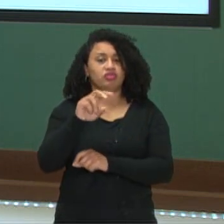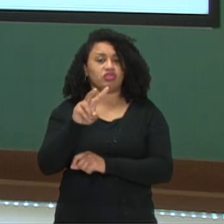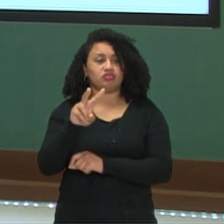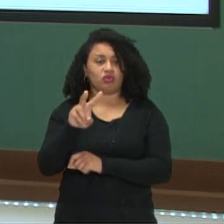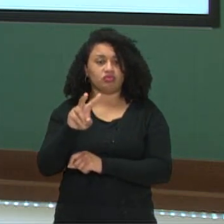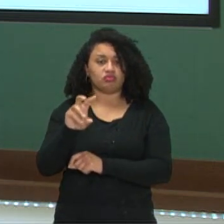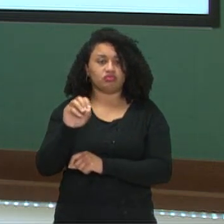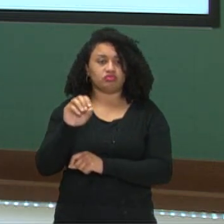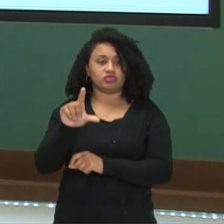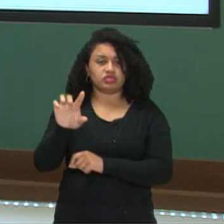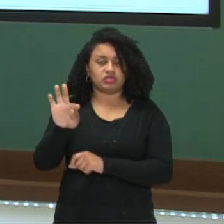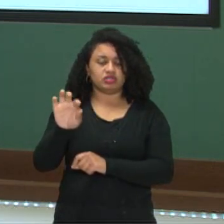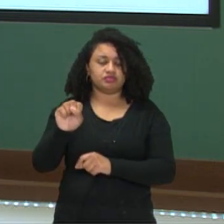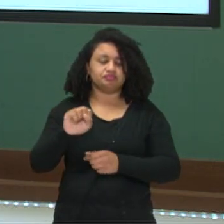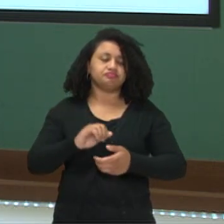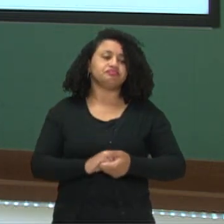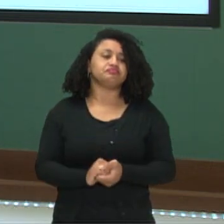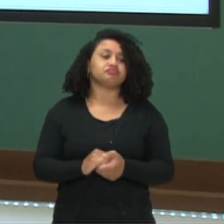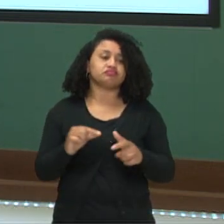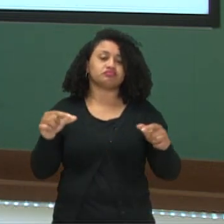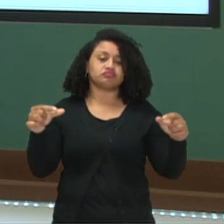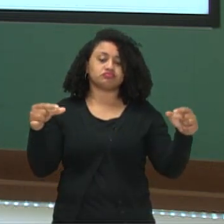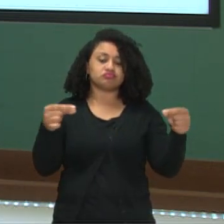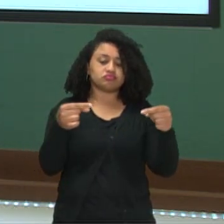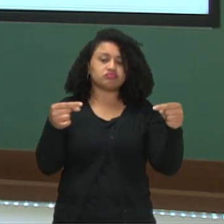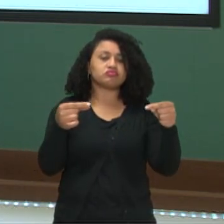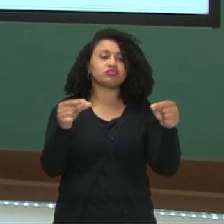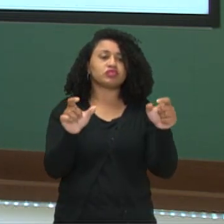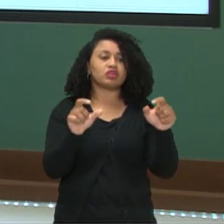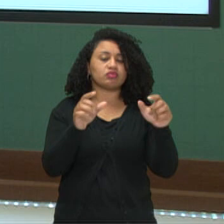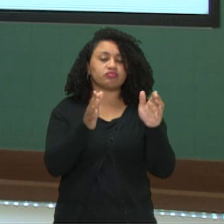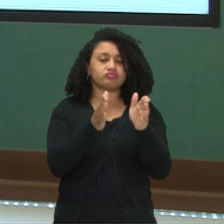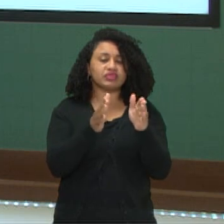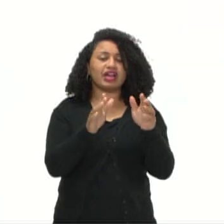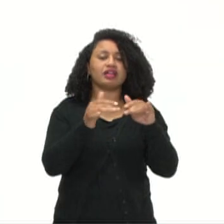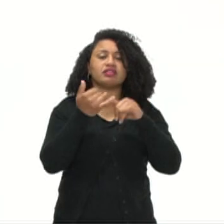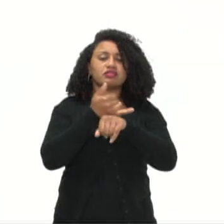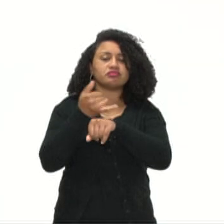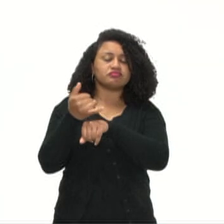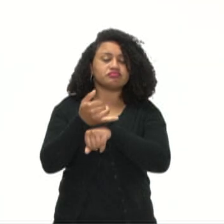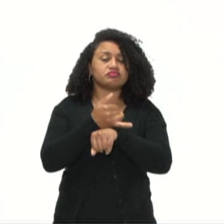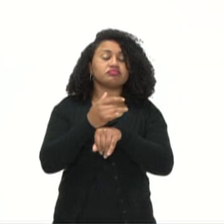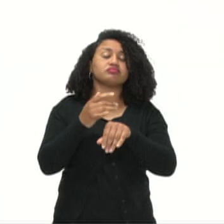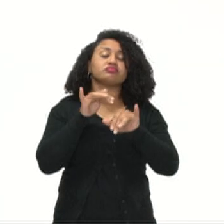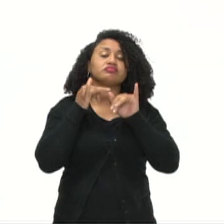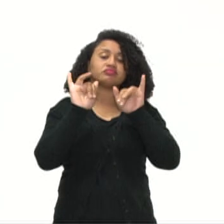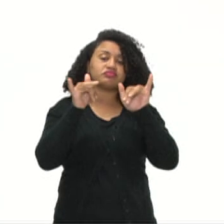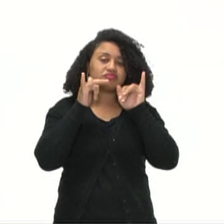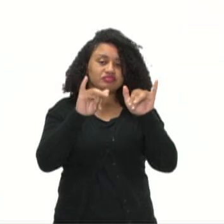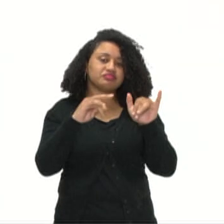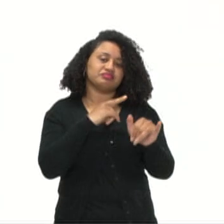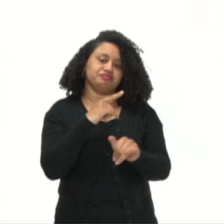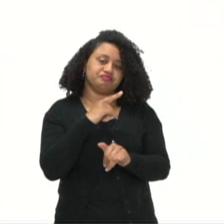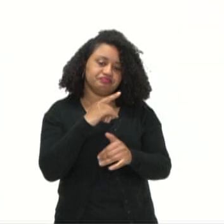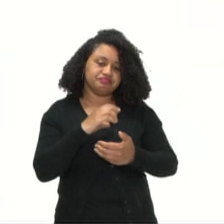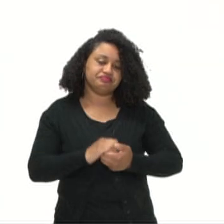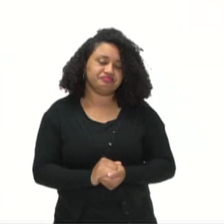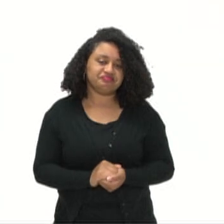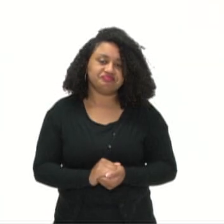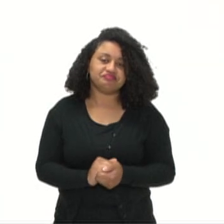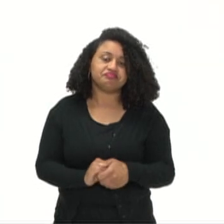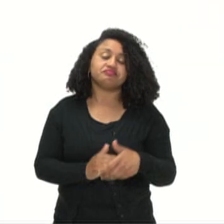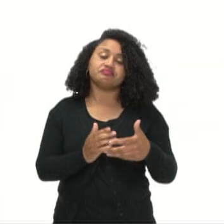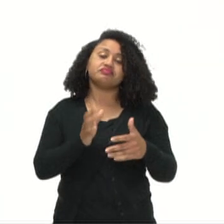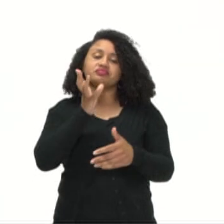ok? Você coloca aqui, faz uma ligação, essas plaquinhas se carregam com uma certa carga elétrica, uma tensão elétrica, tá? E